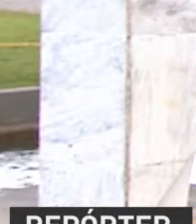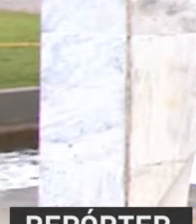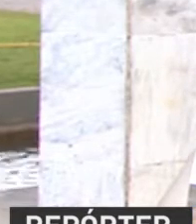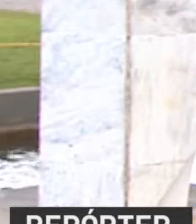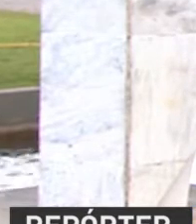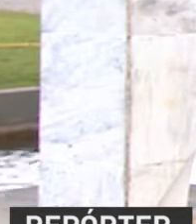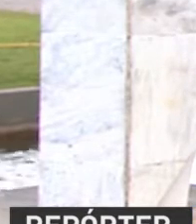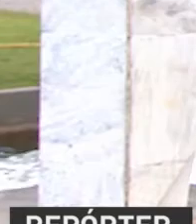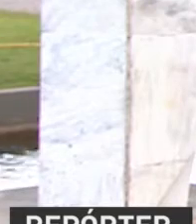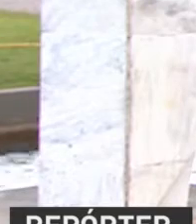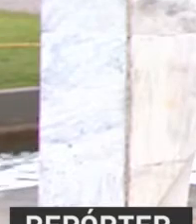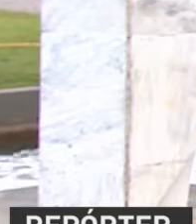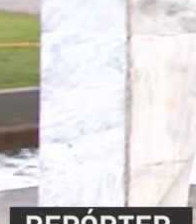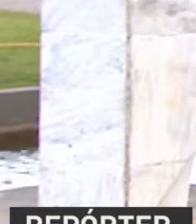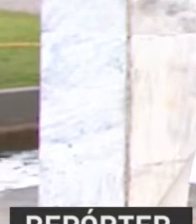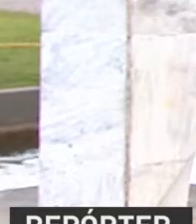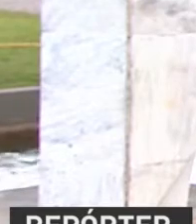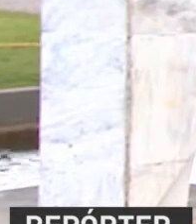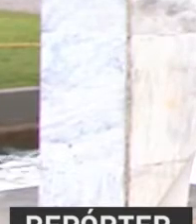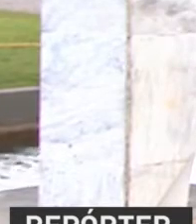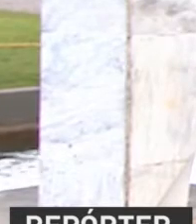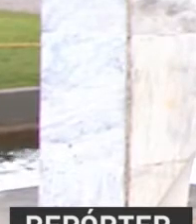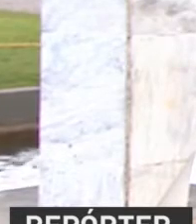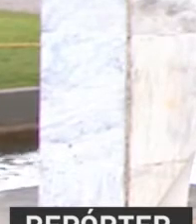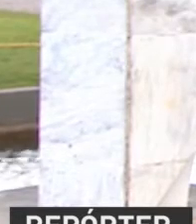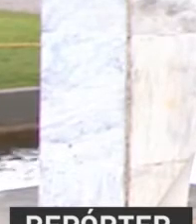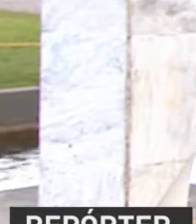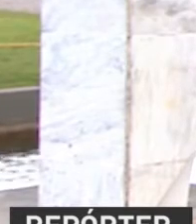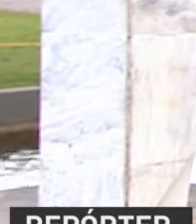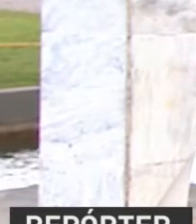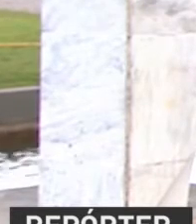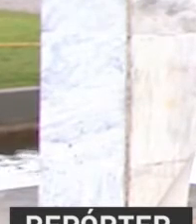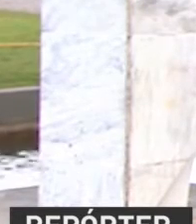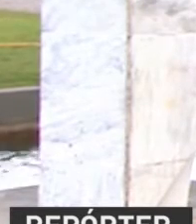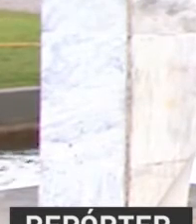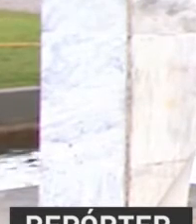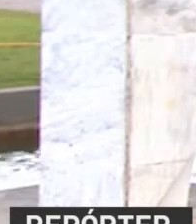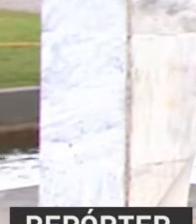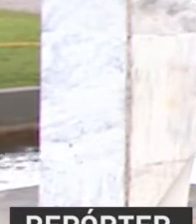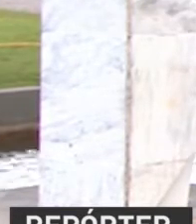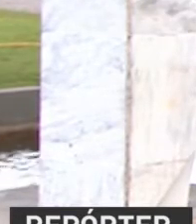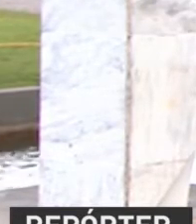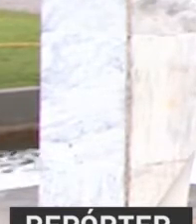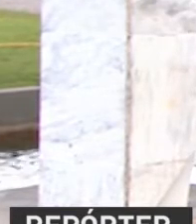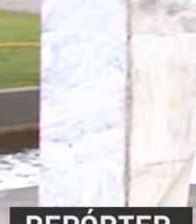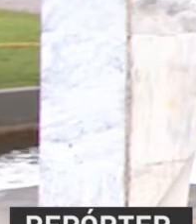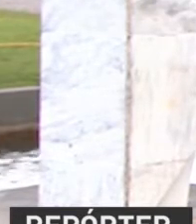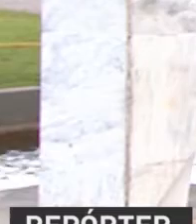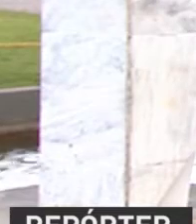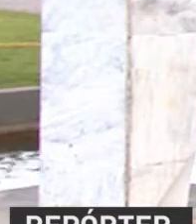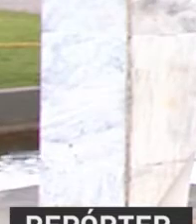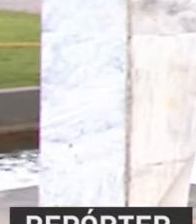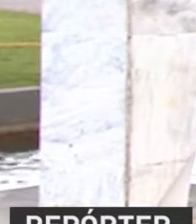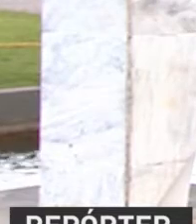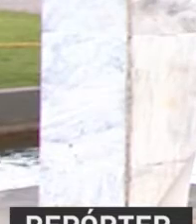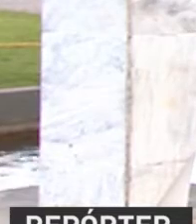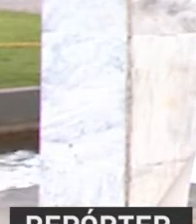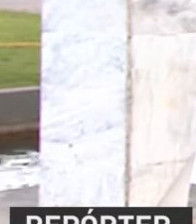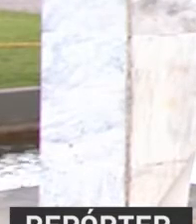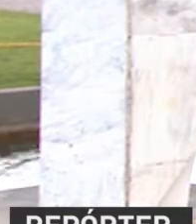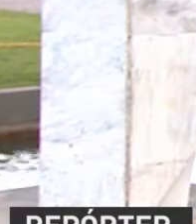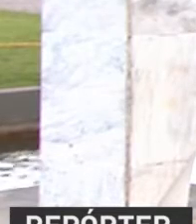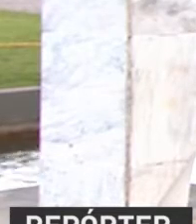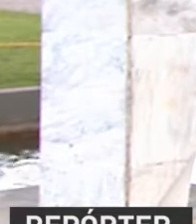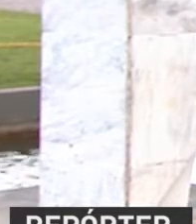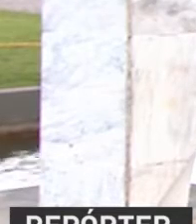apesar do ajuste fiscal, o governo vai continuar investindo na defesa da soberania do Brasil e na valorização das Forças Armadas.